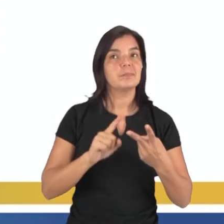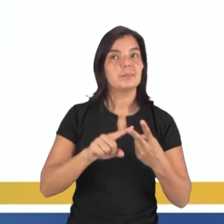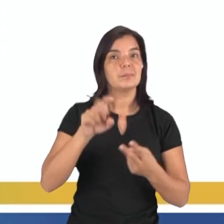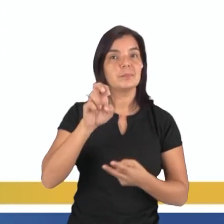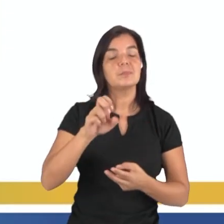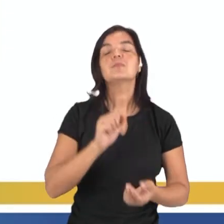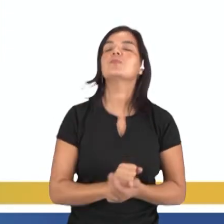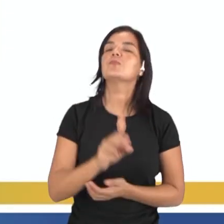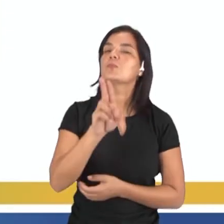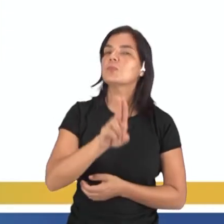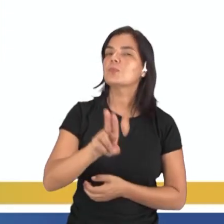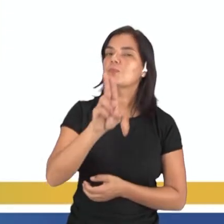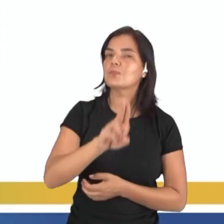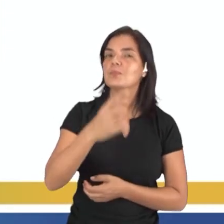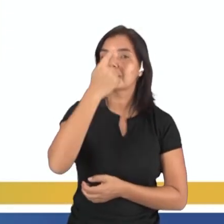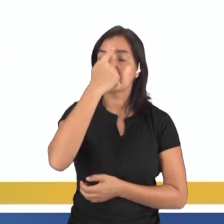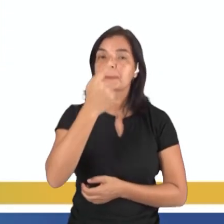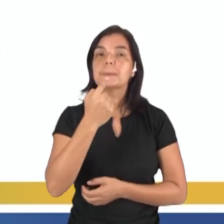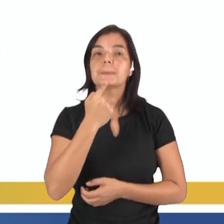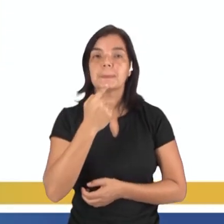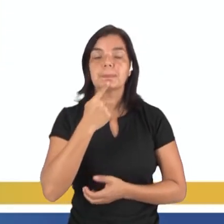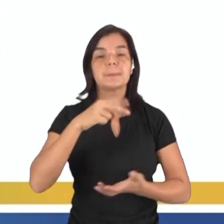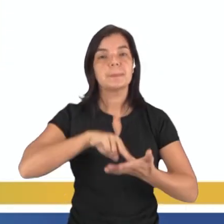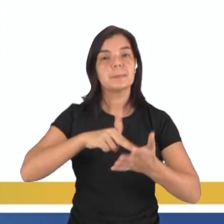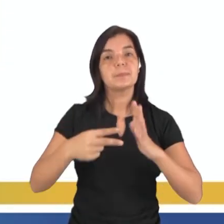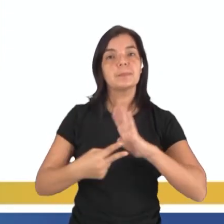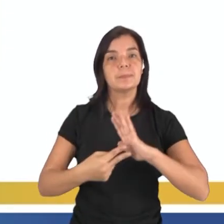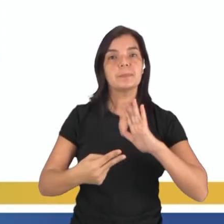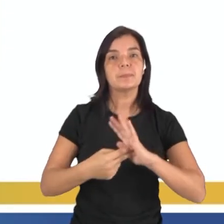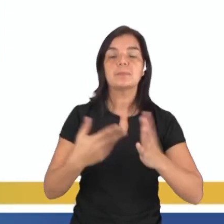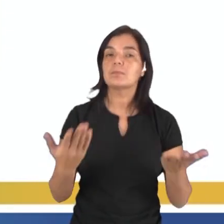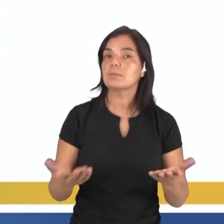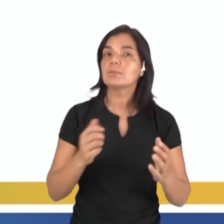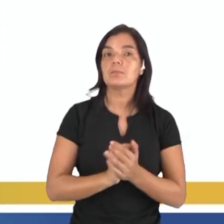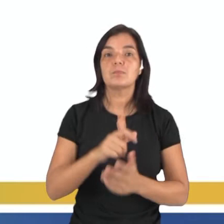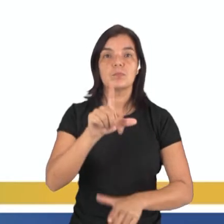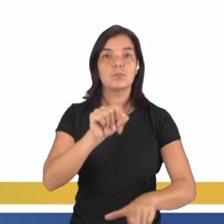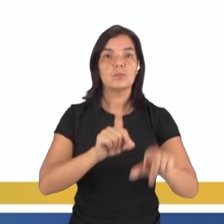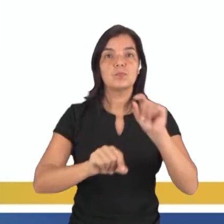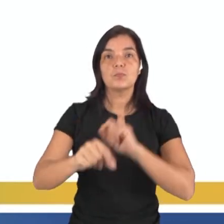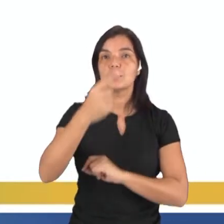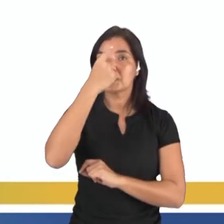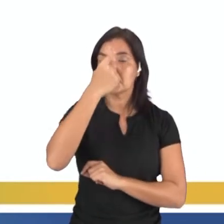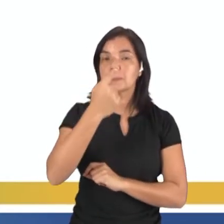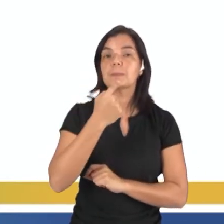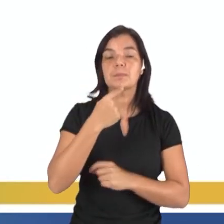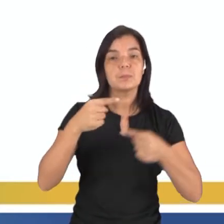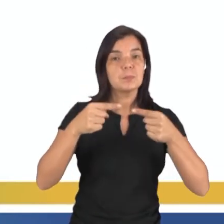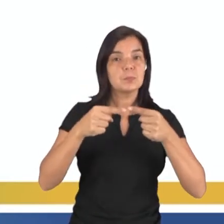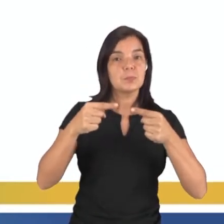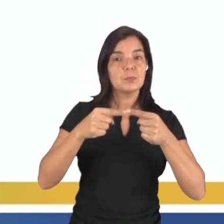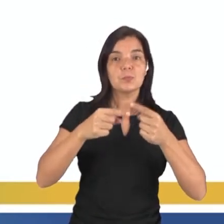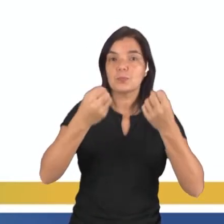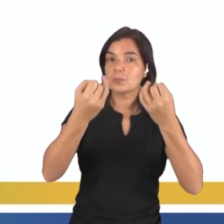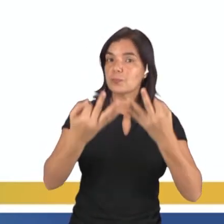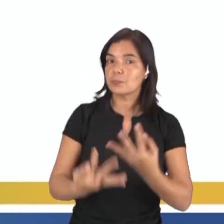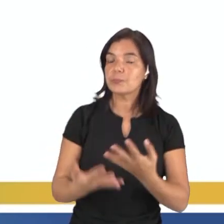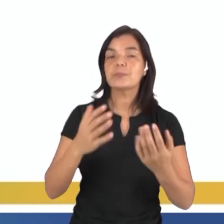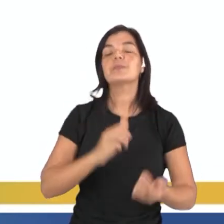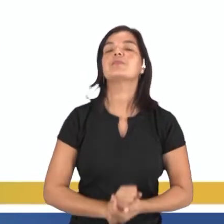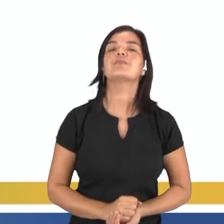tá? Use imagens que otimizem o significado. Então, nessa seleção de imagens, observe bem se combina com o que você está